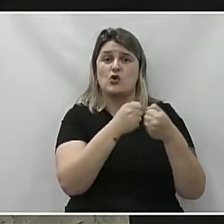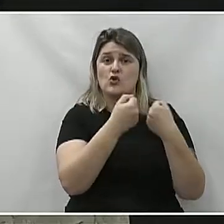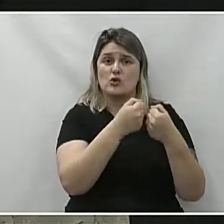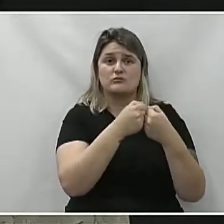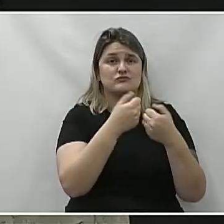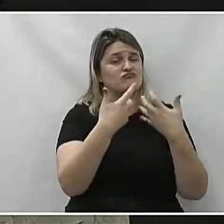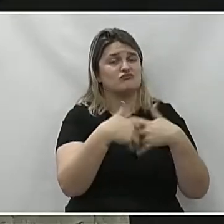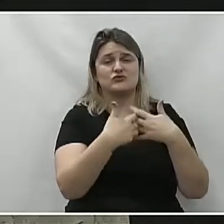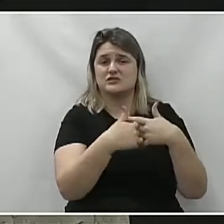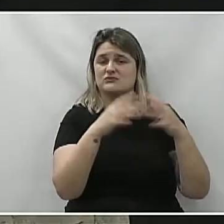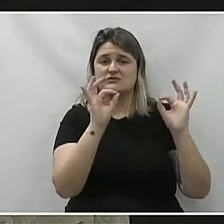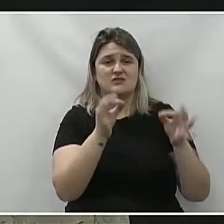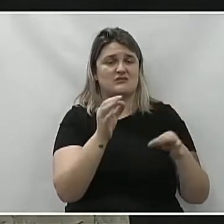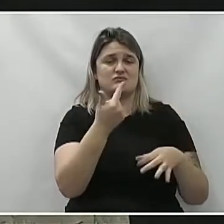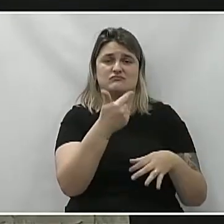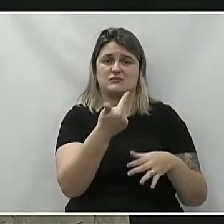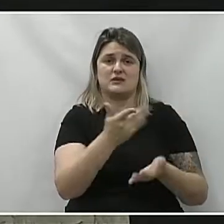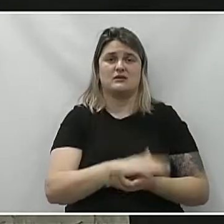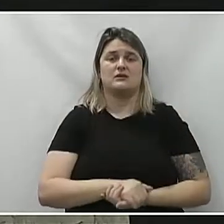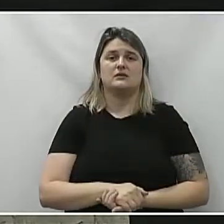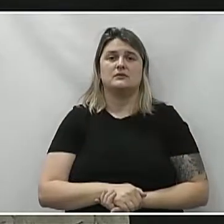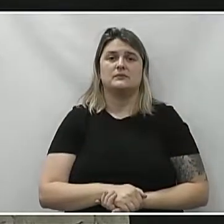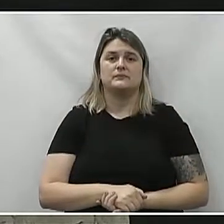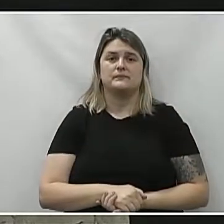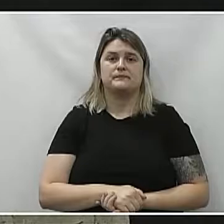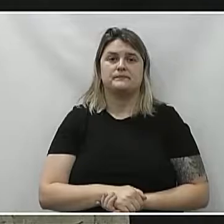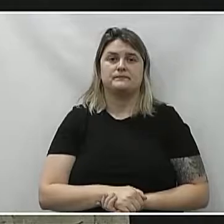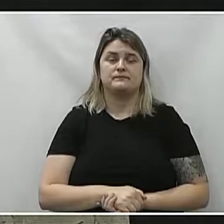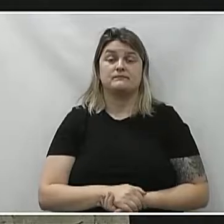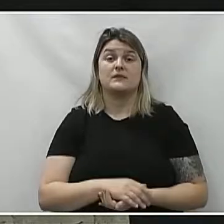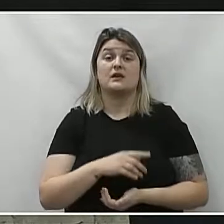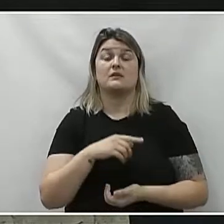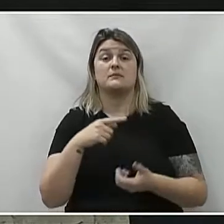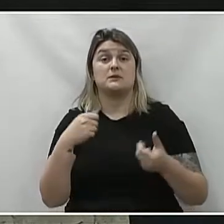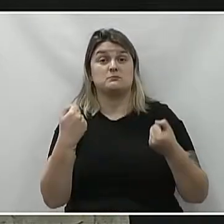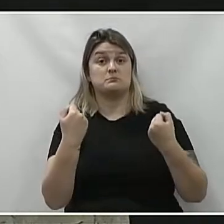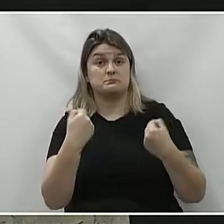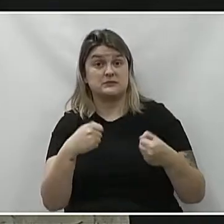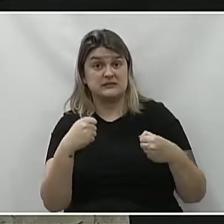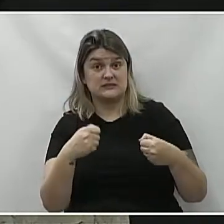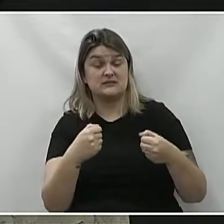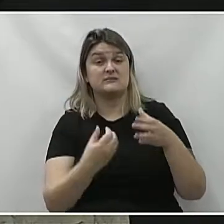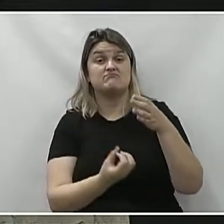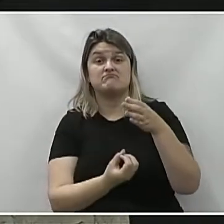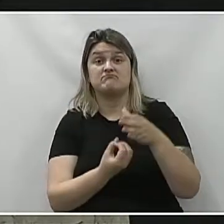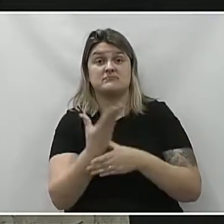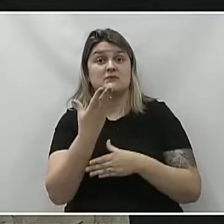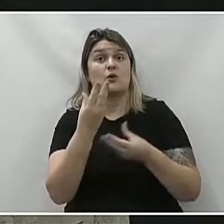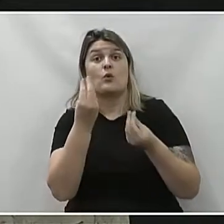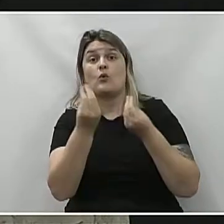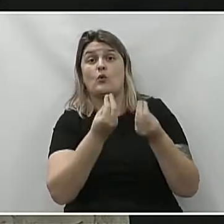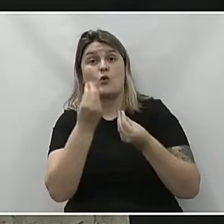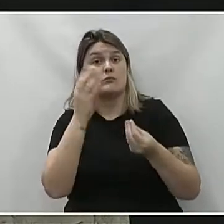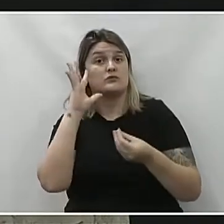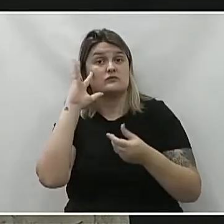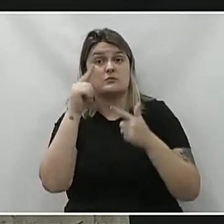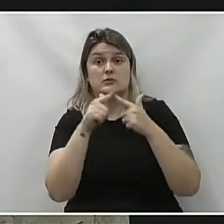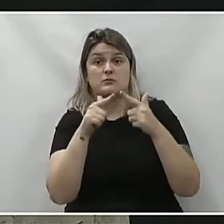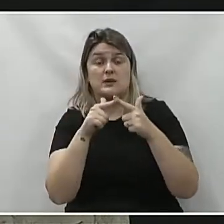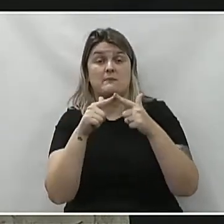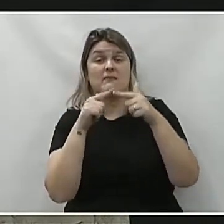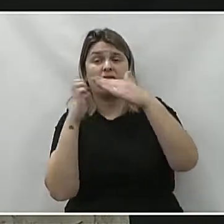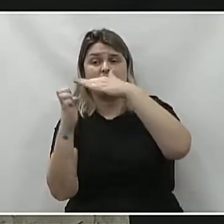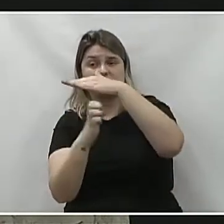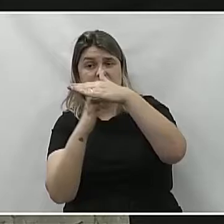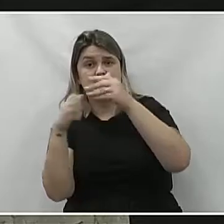maneira que é necessário. Então, é preciso se criar uma saída, essa empresa tem que estudar